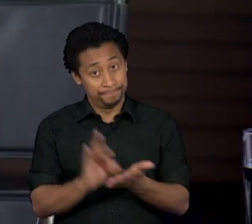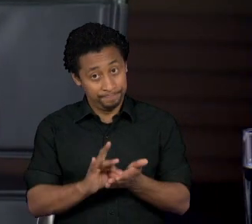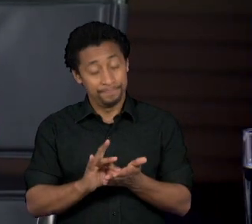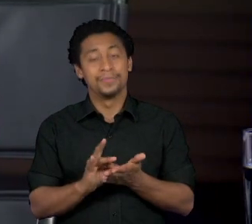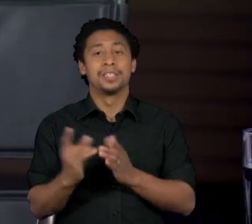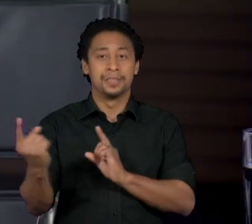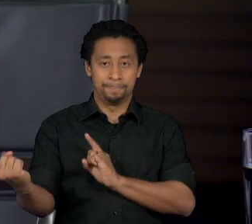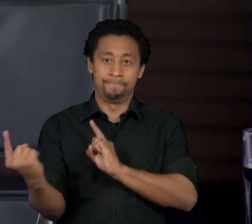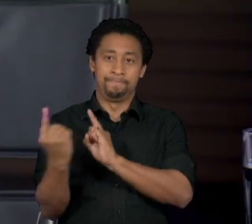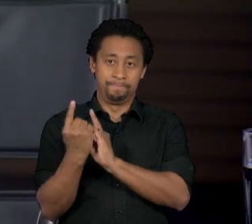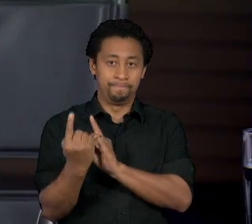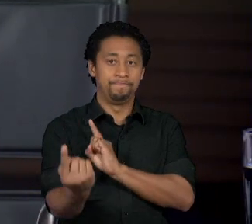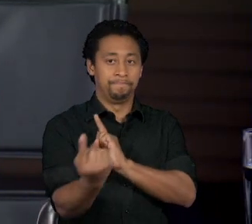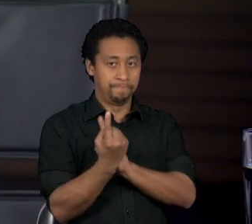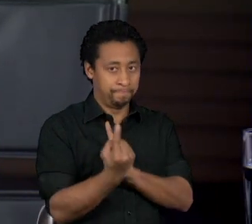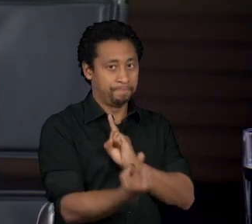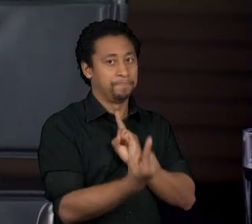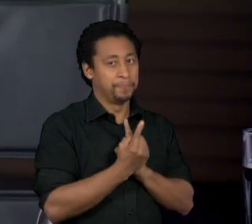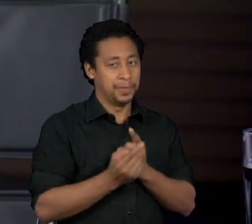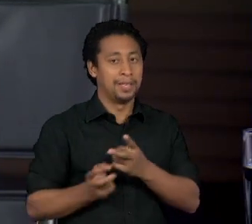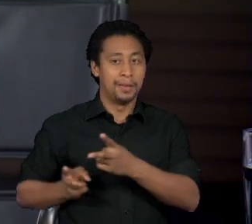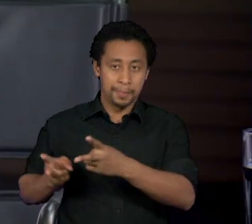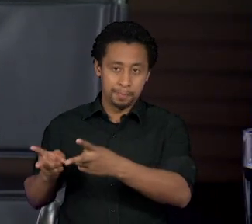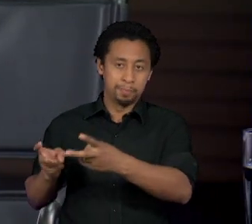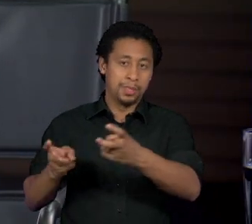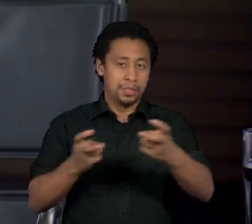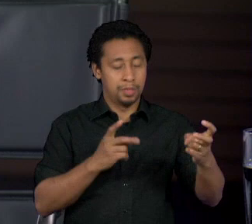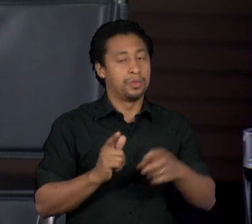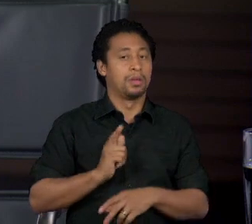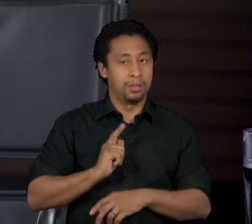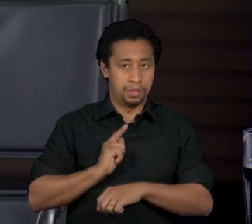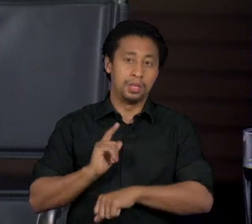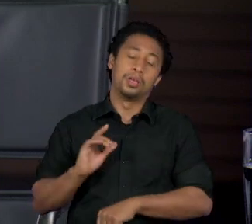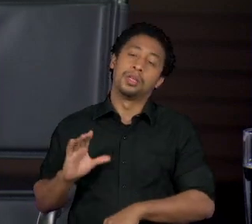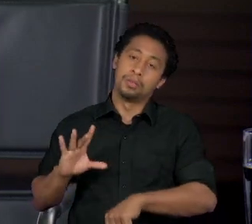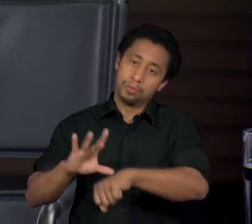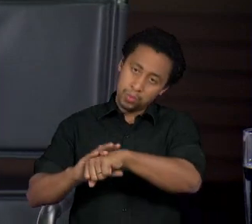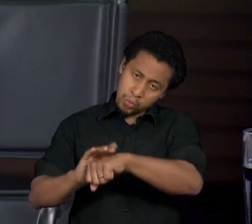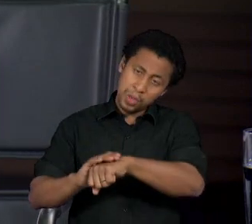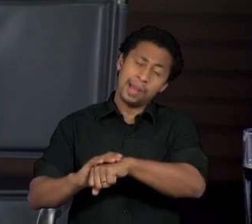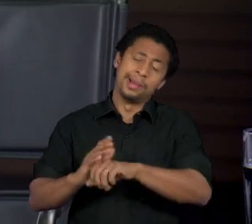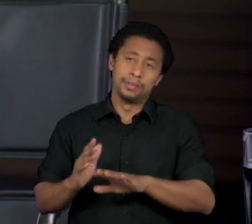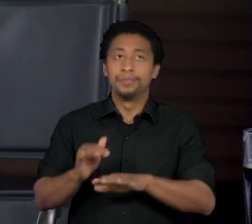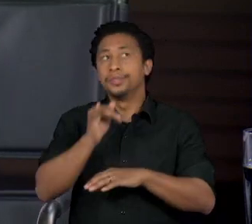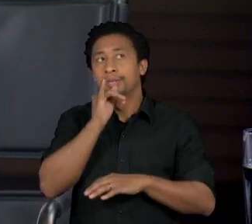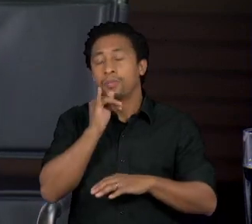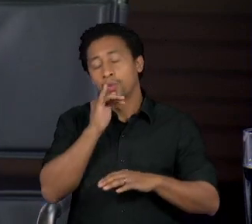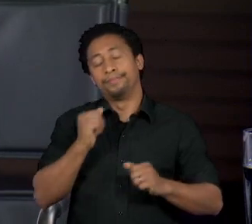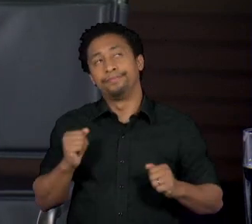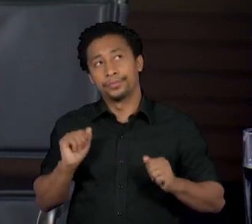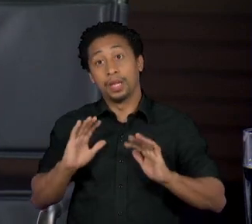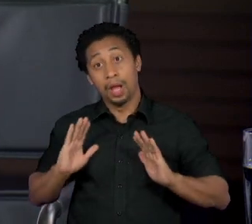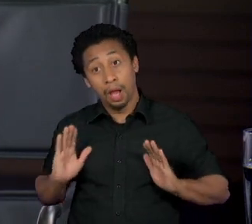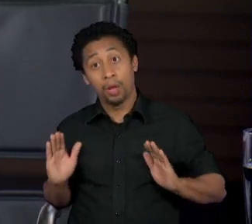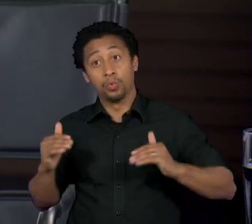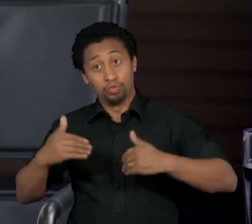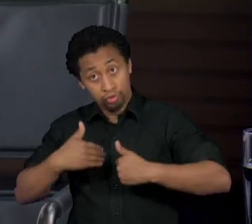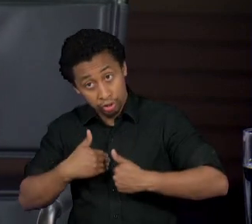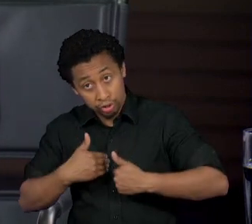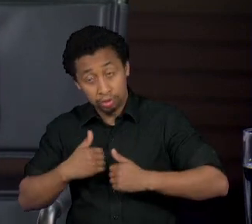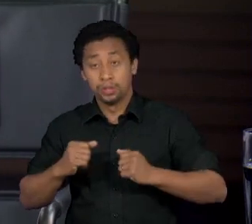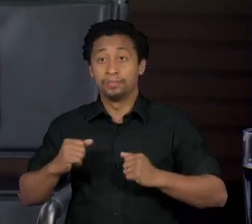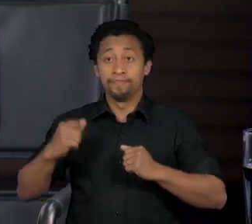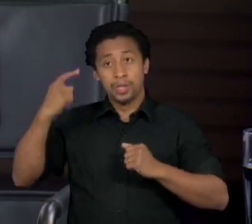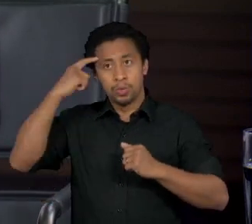clínica algumas patologias, né? Você pega, às vezes, um autista, você pega outras questões patológicas, que o cérebro